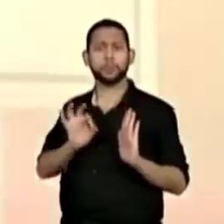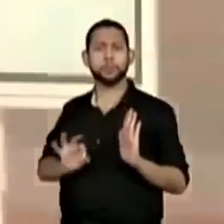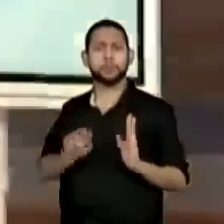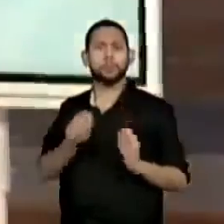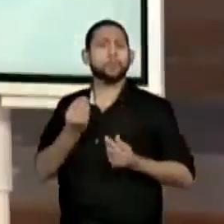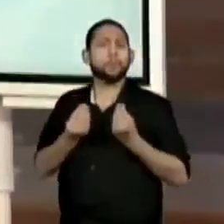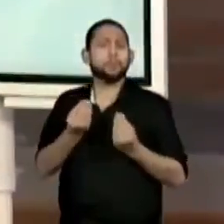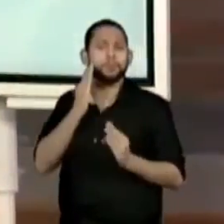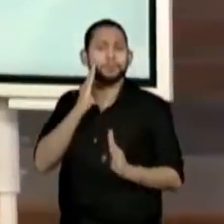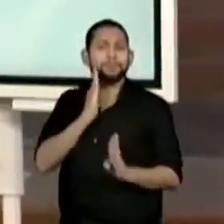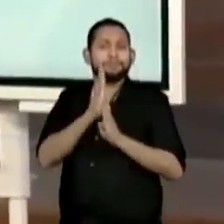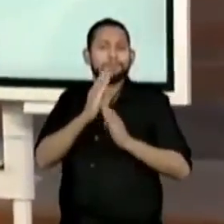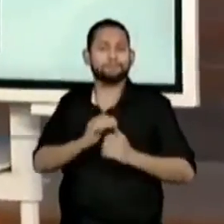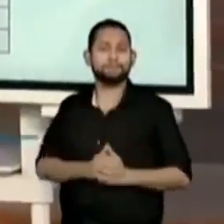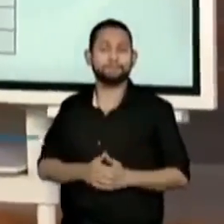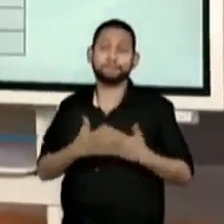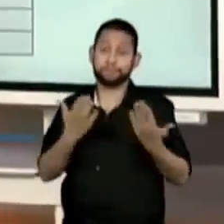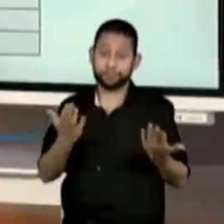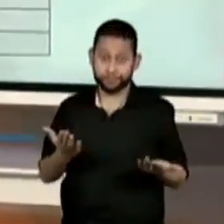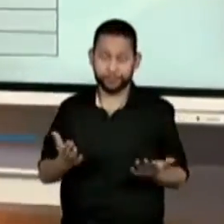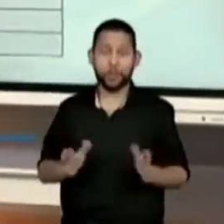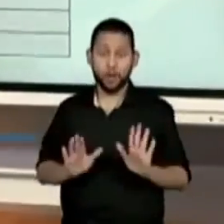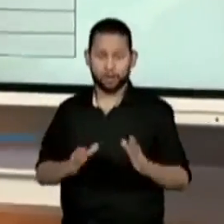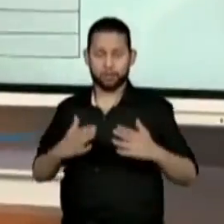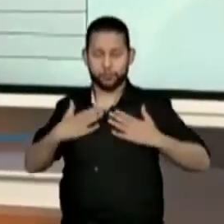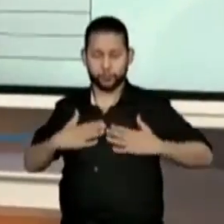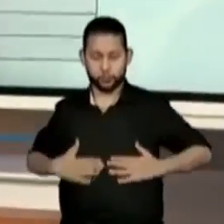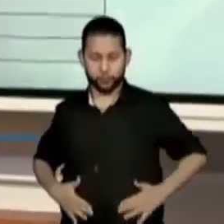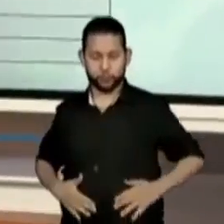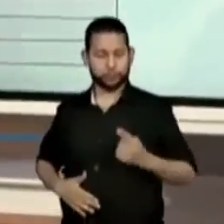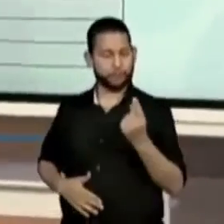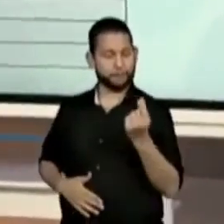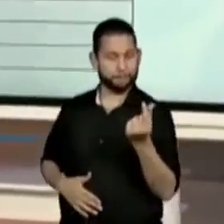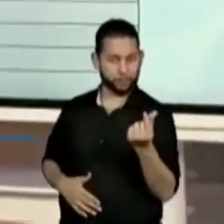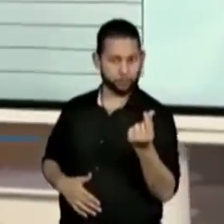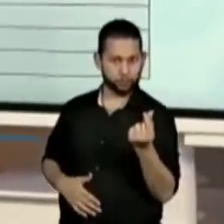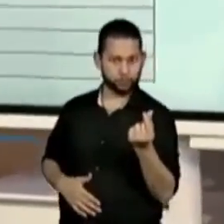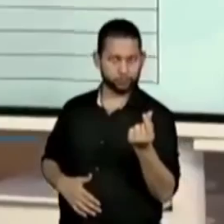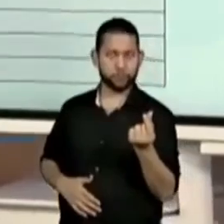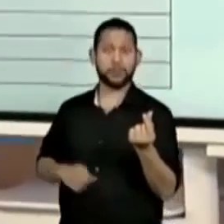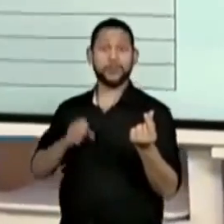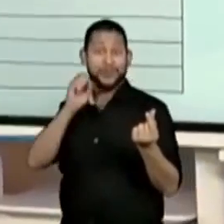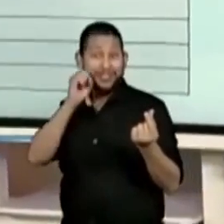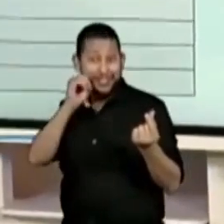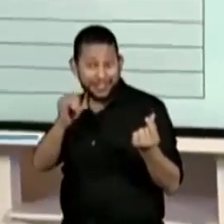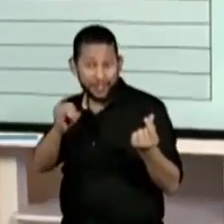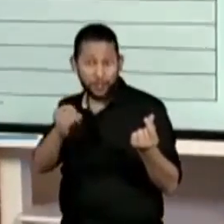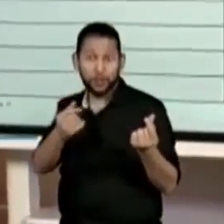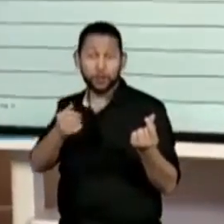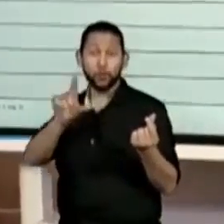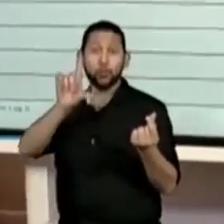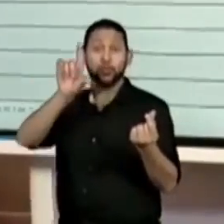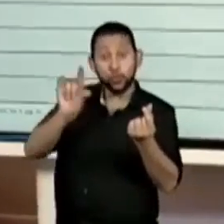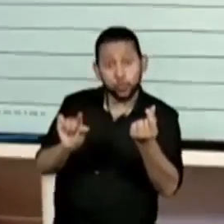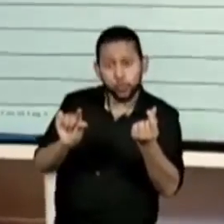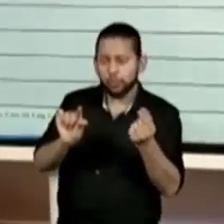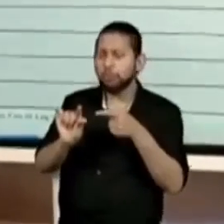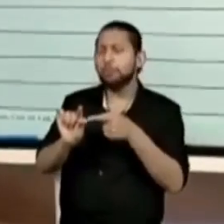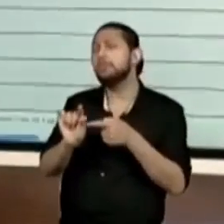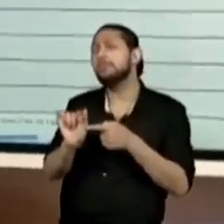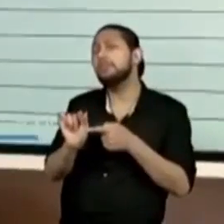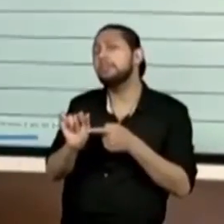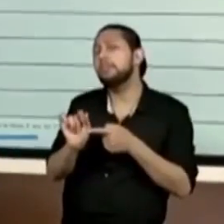o valor da oferta quer dizer que com essa promoção aí com essa oferta o vestido vai custar